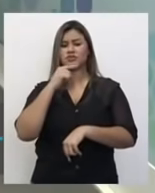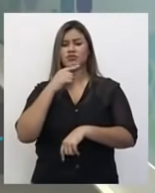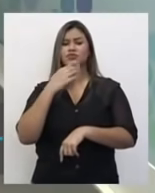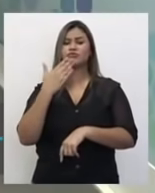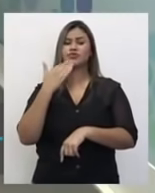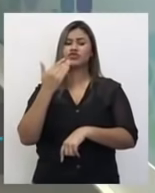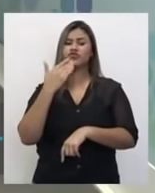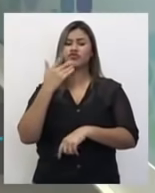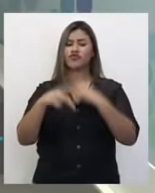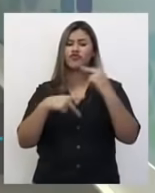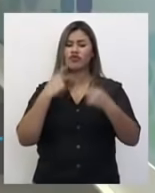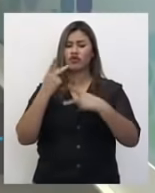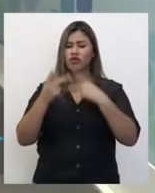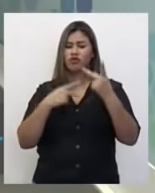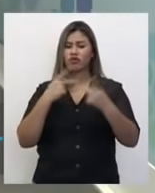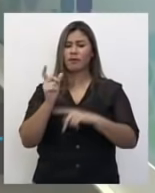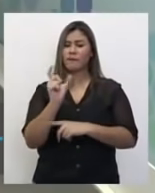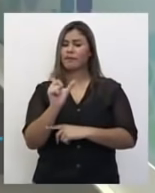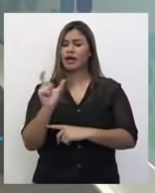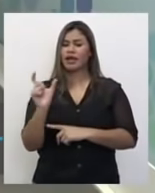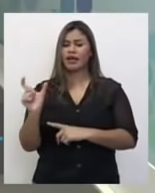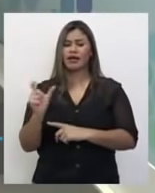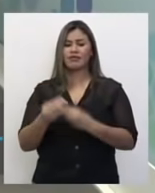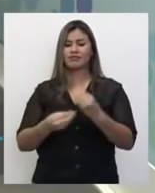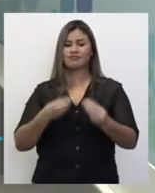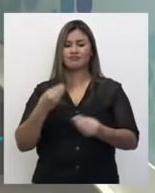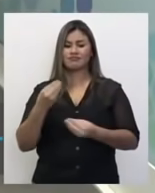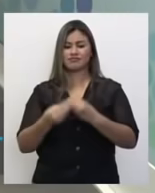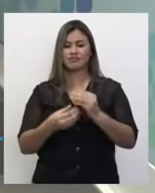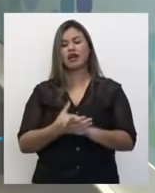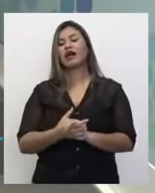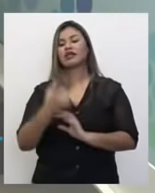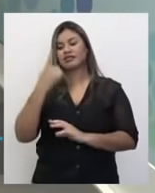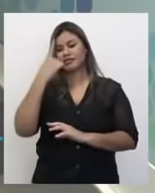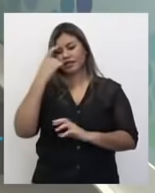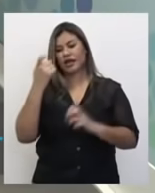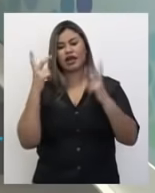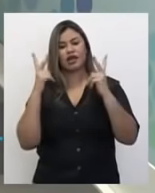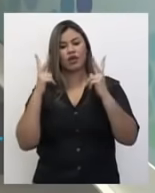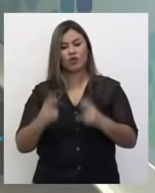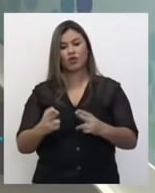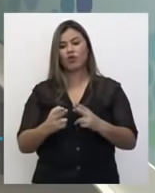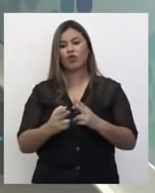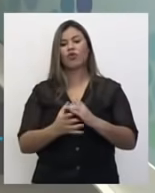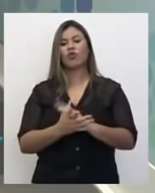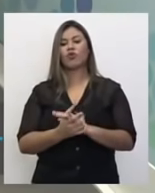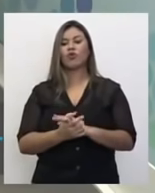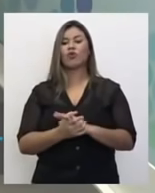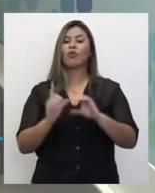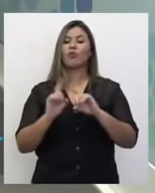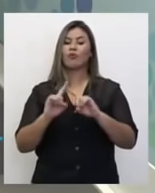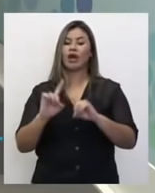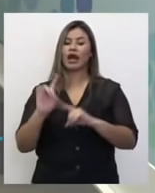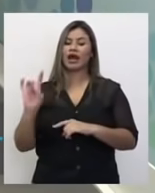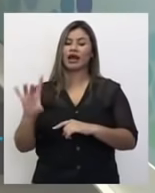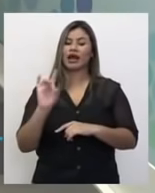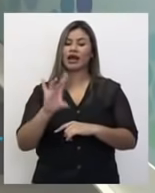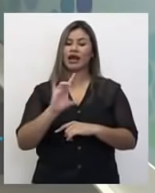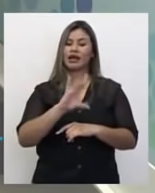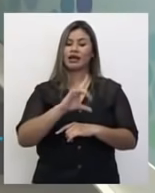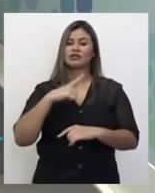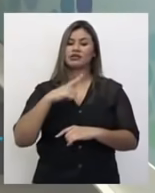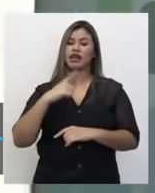falar como que se escreve uma palavra. É a mesma ideia a palavra, só que cada letra vão ter oito